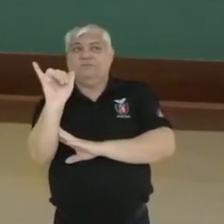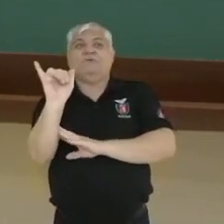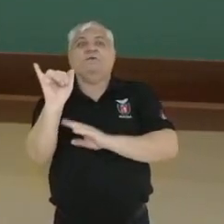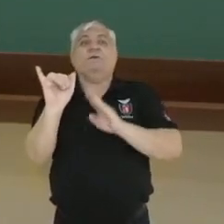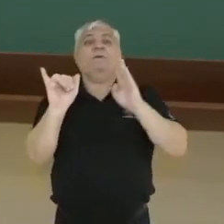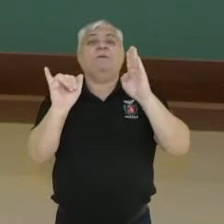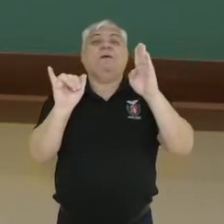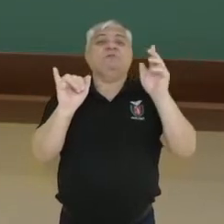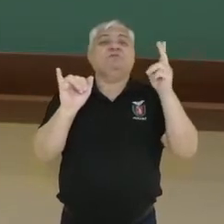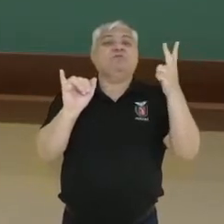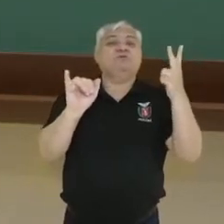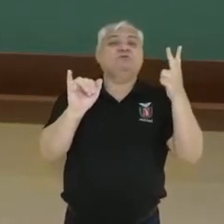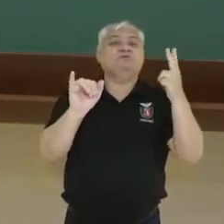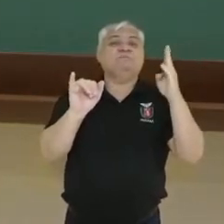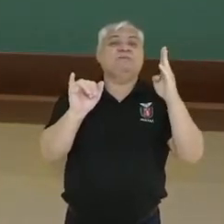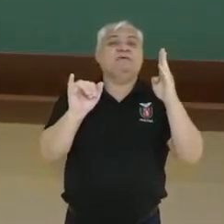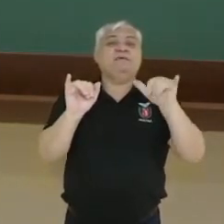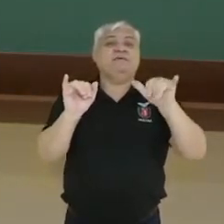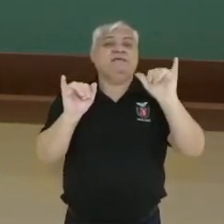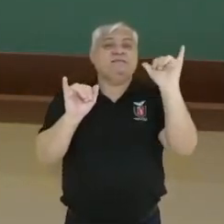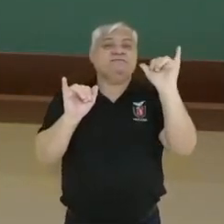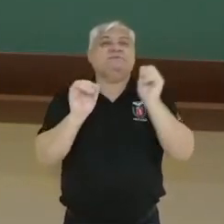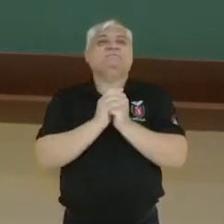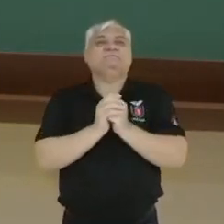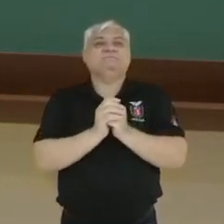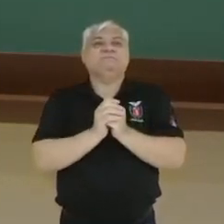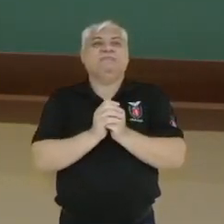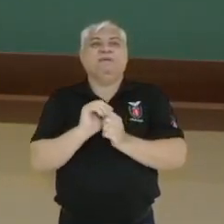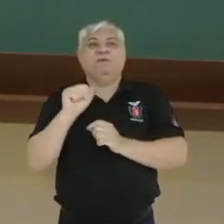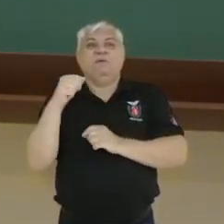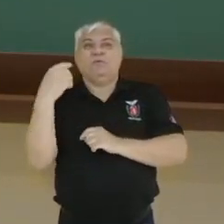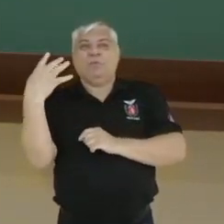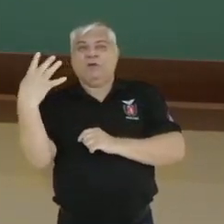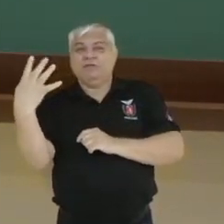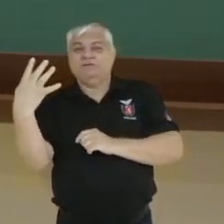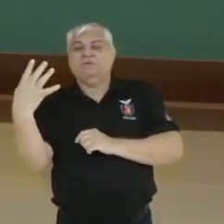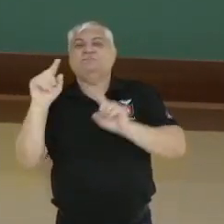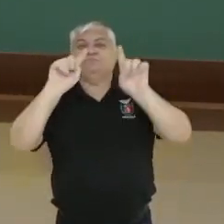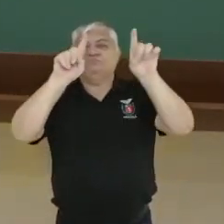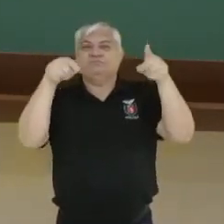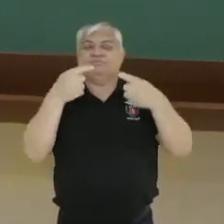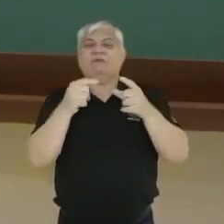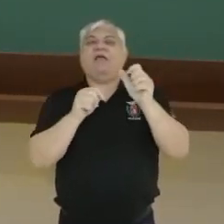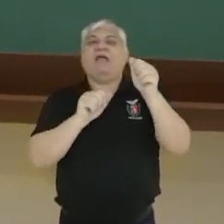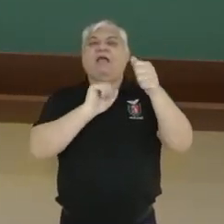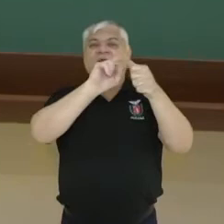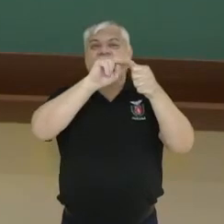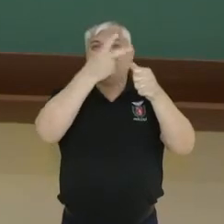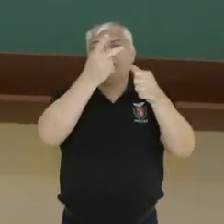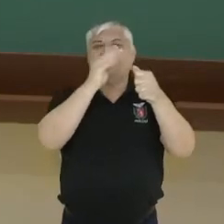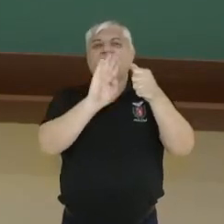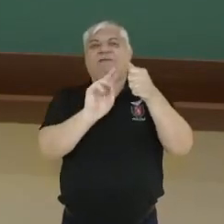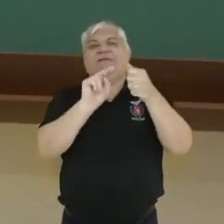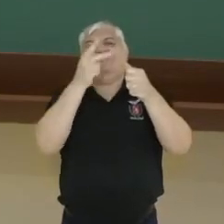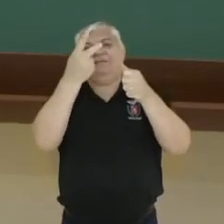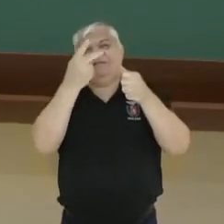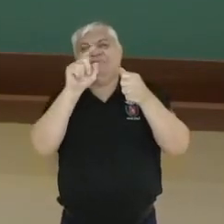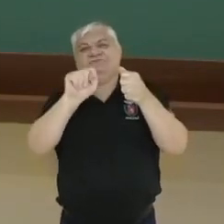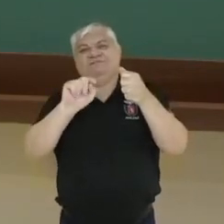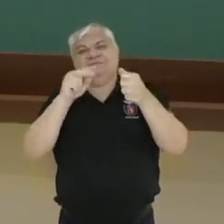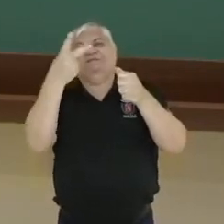com o menos 2y e vamos comparar o menos 4 com esta expressão aqui. E vamos